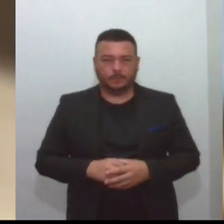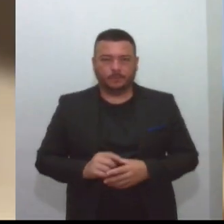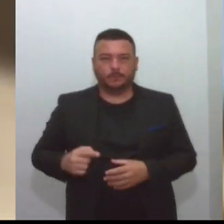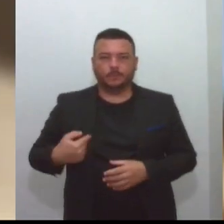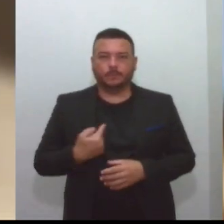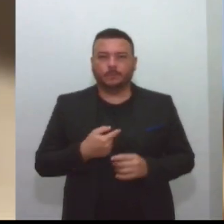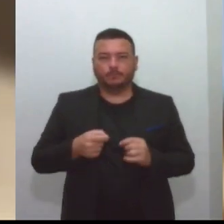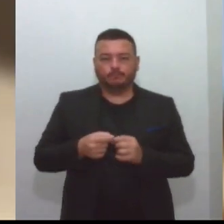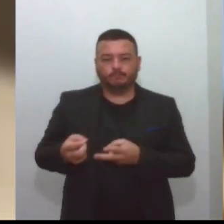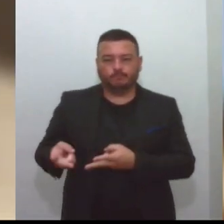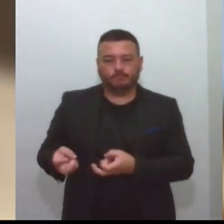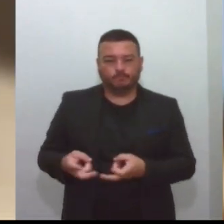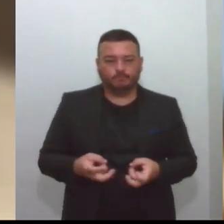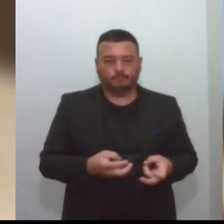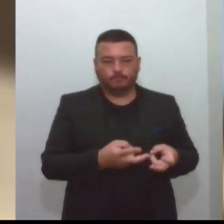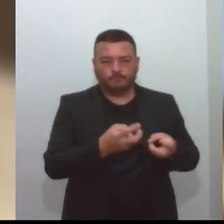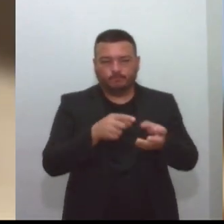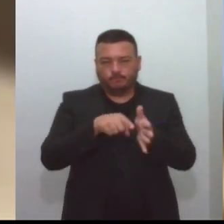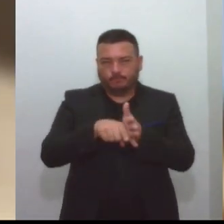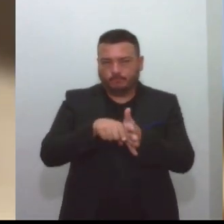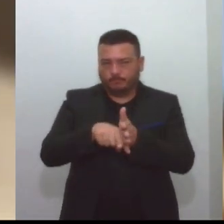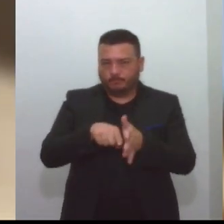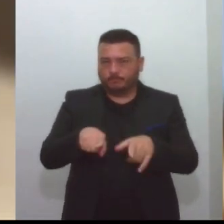levantamento e nós temos